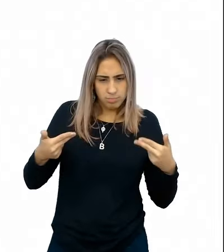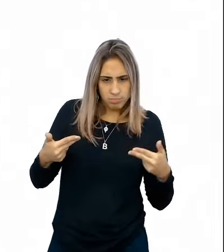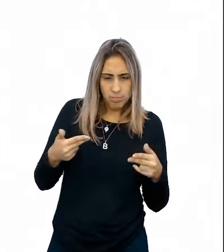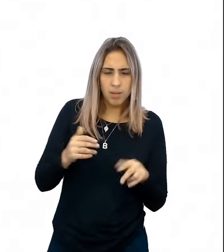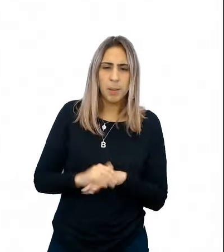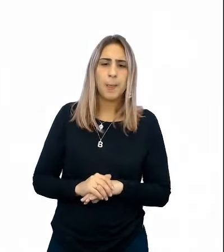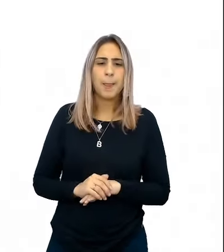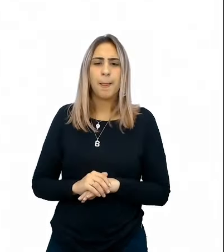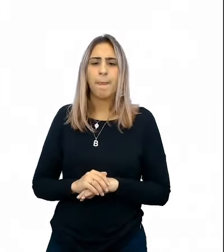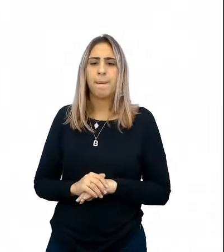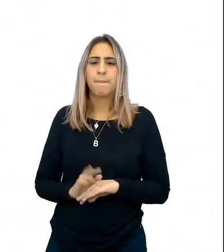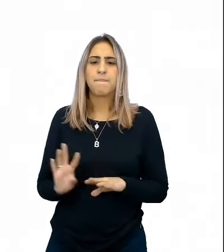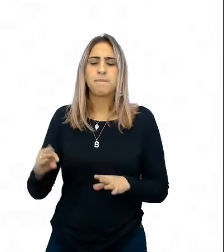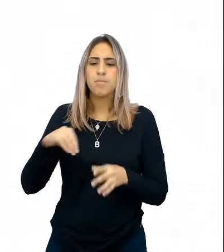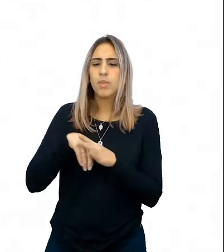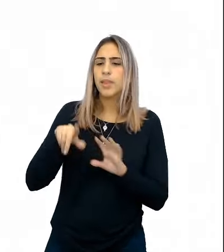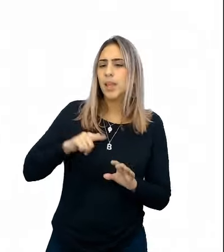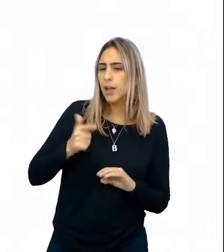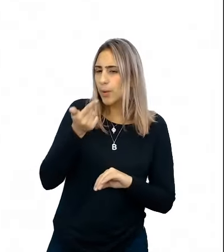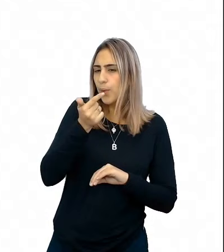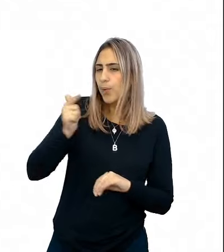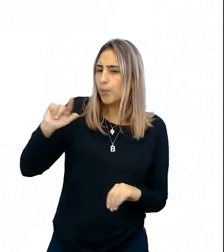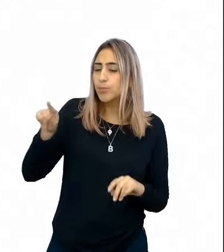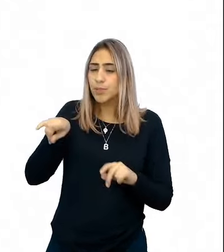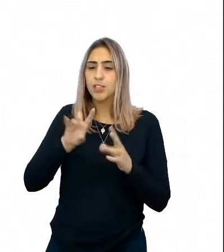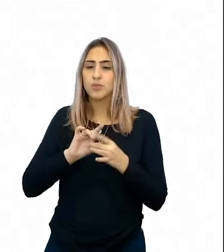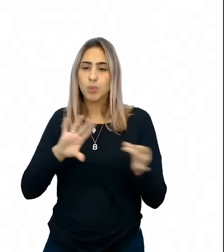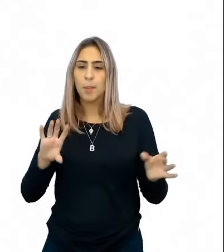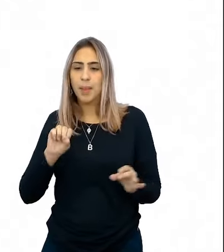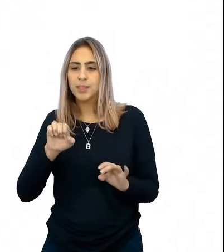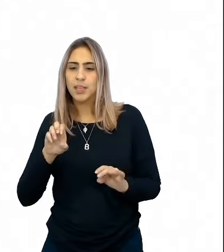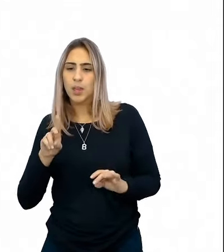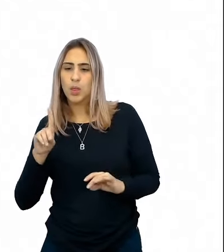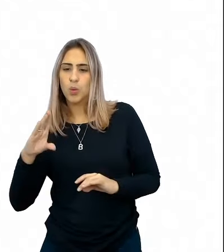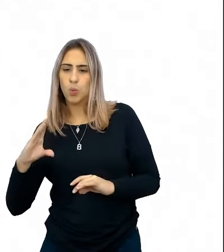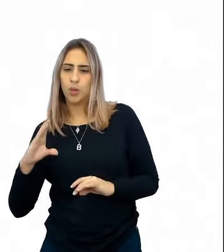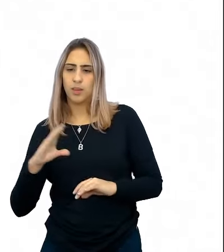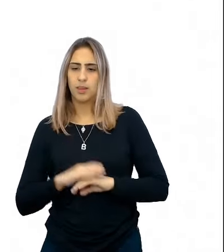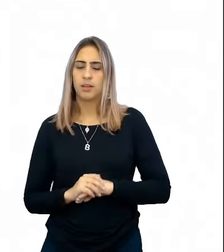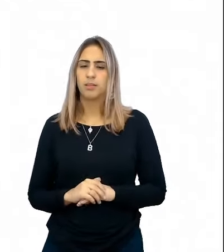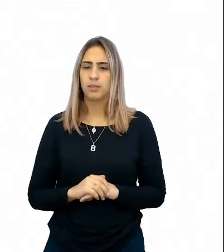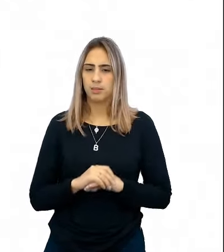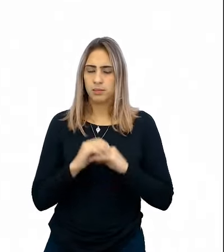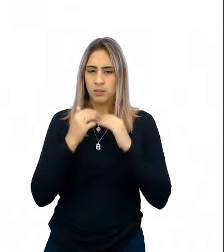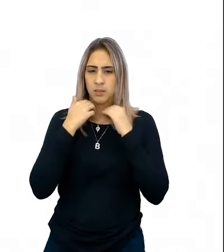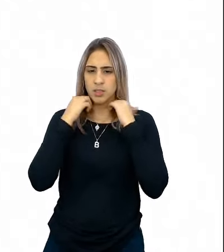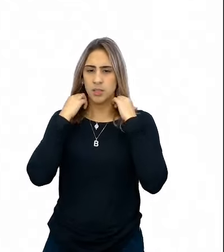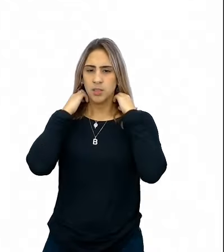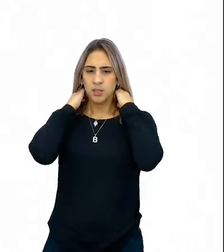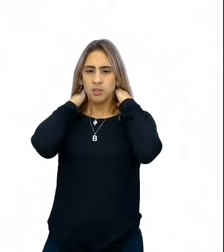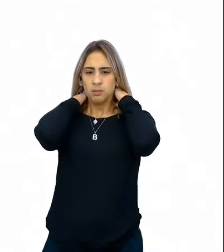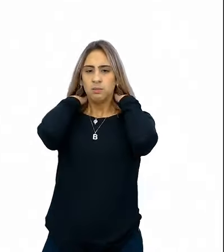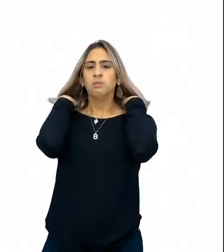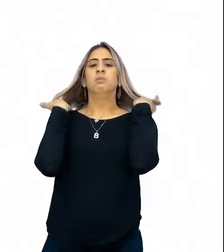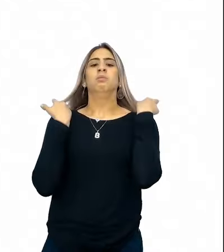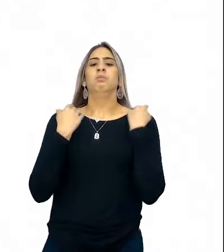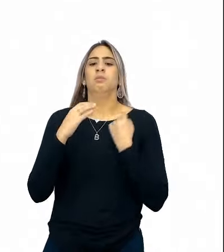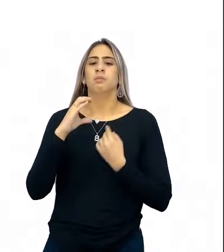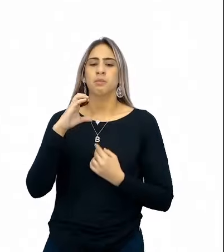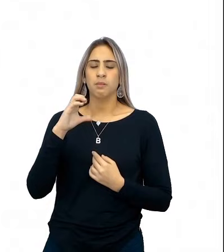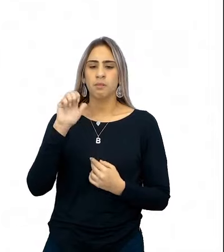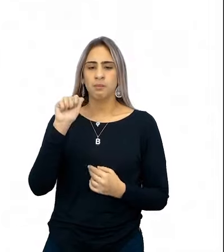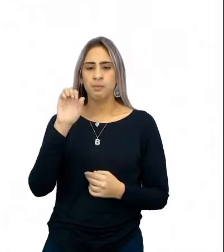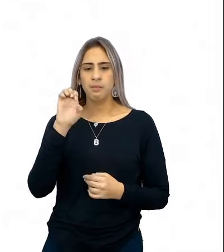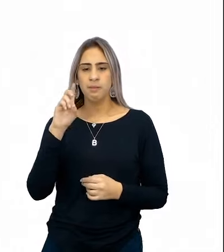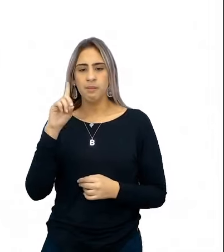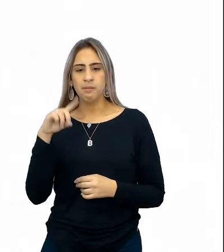acompanhamento interno, há outros que são disponibilizados pela SEDUC por meio, por exemplo, do CAED, e que será o